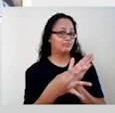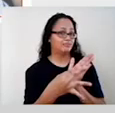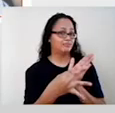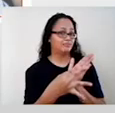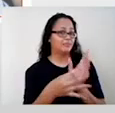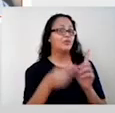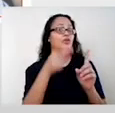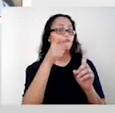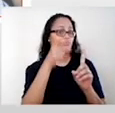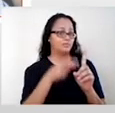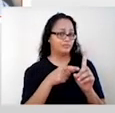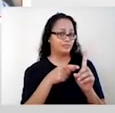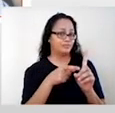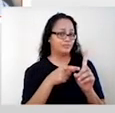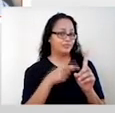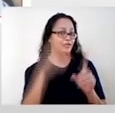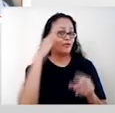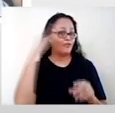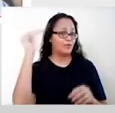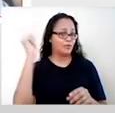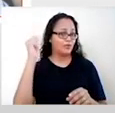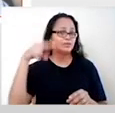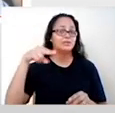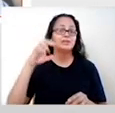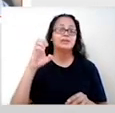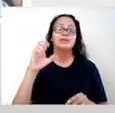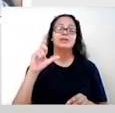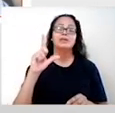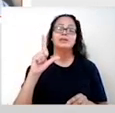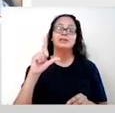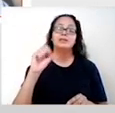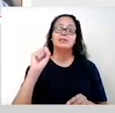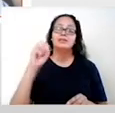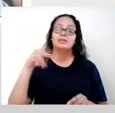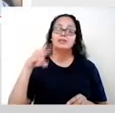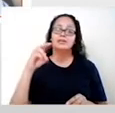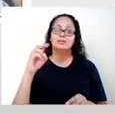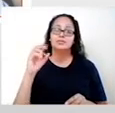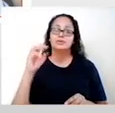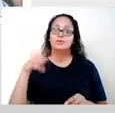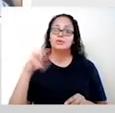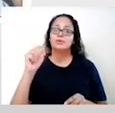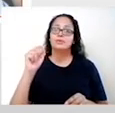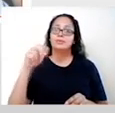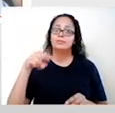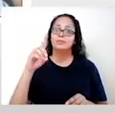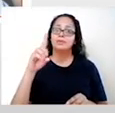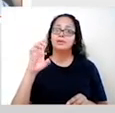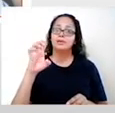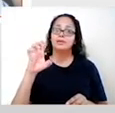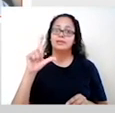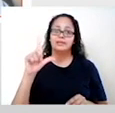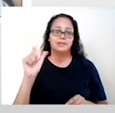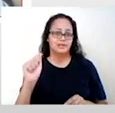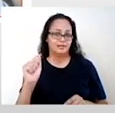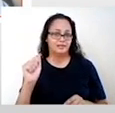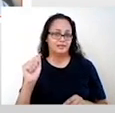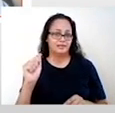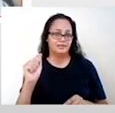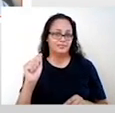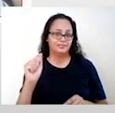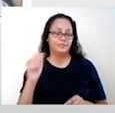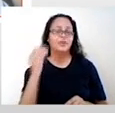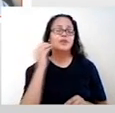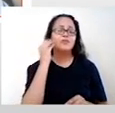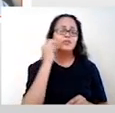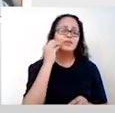de personalidades muito famosas. Olha, o primeiro deles é o Nelson Mandela. Antes de nós lermos o que ele falou, né, nós vamos